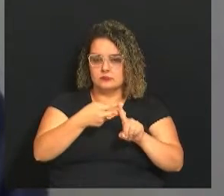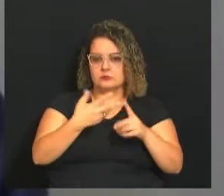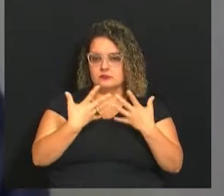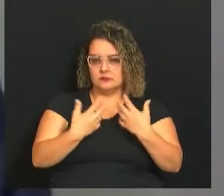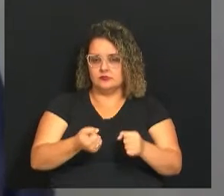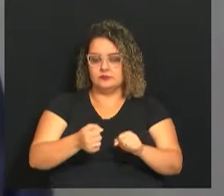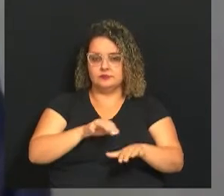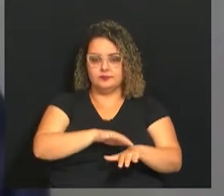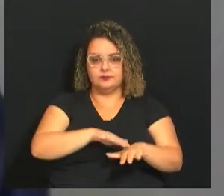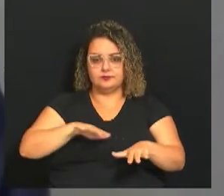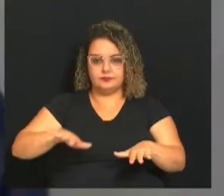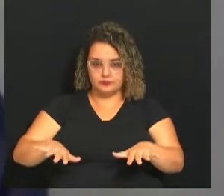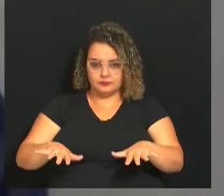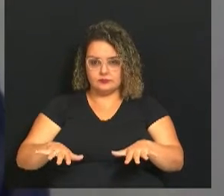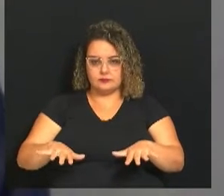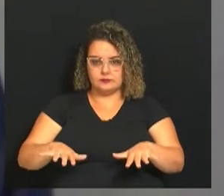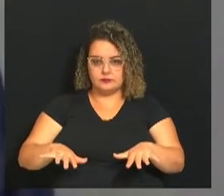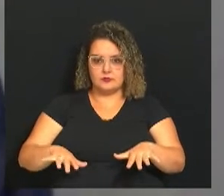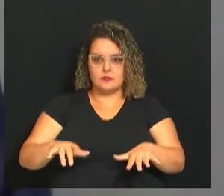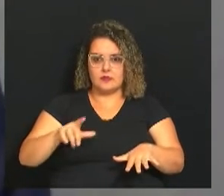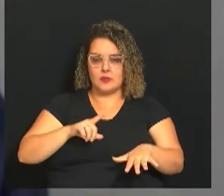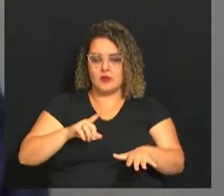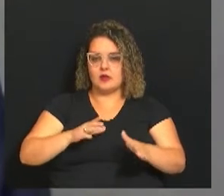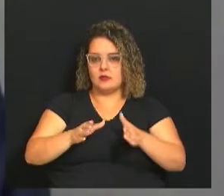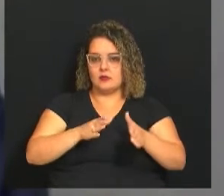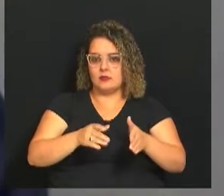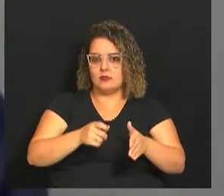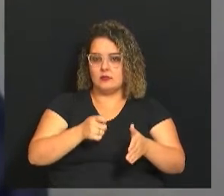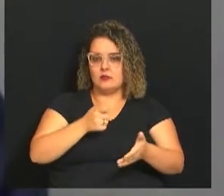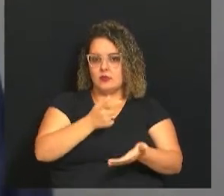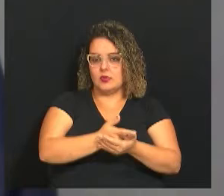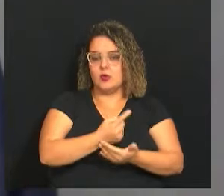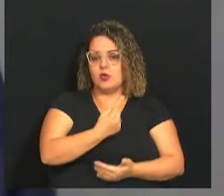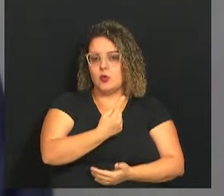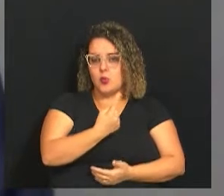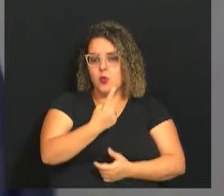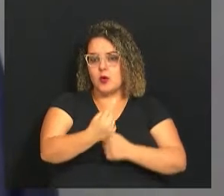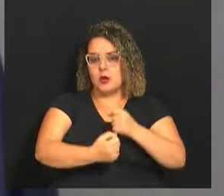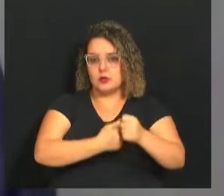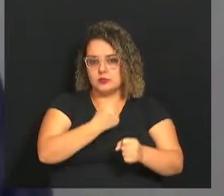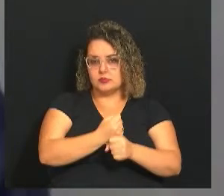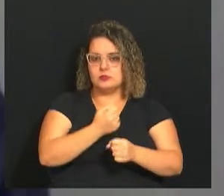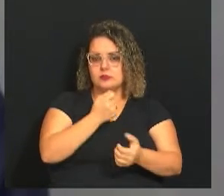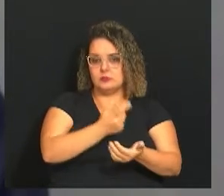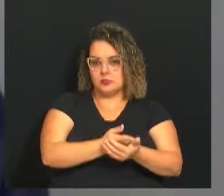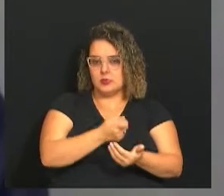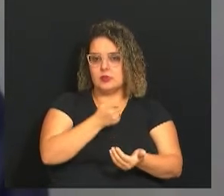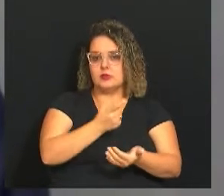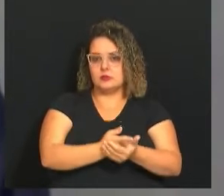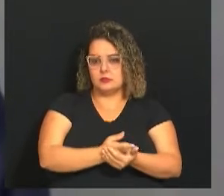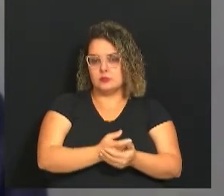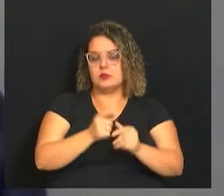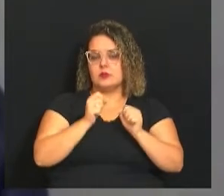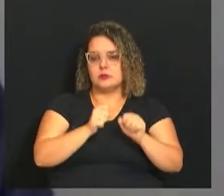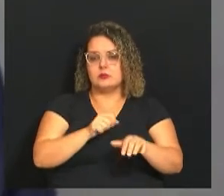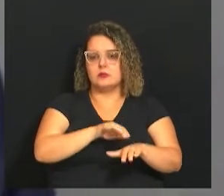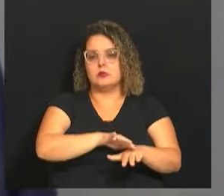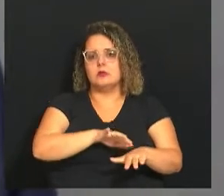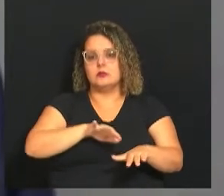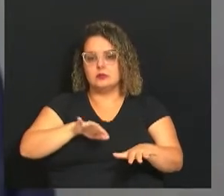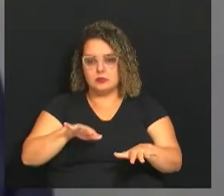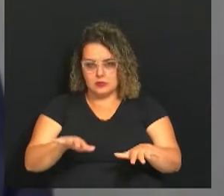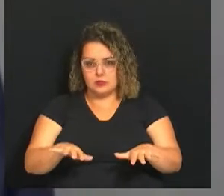afastamento aquele que tem tempo de contribuição pelo menos 12 meses para que se possa ter um afastamento